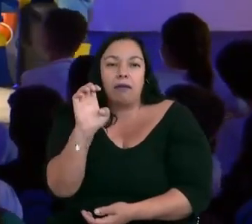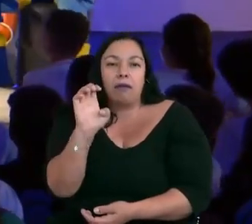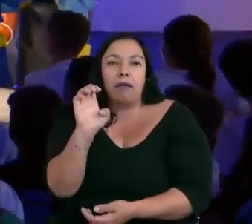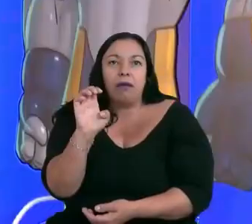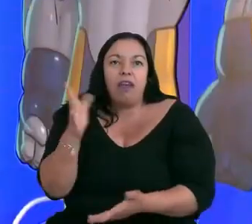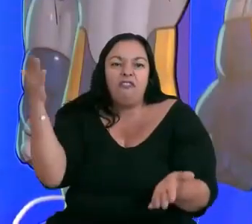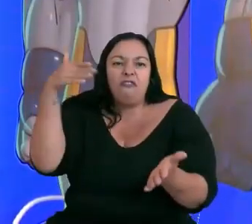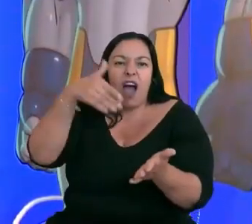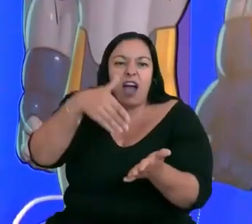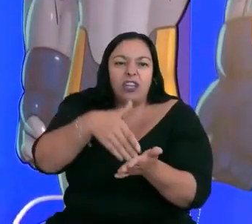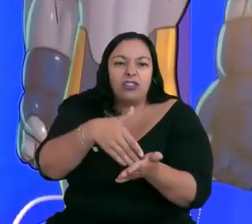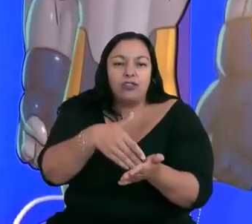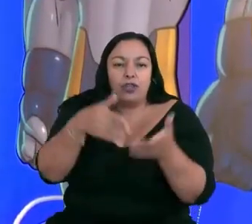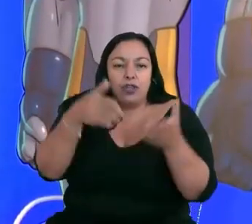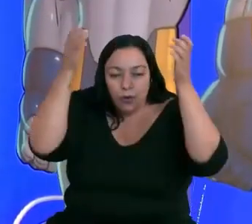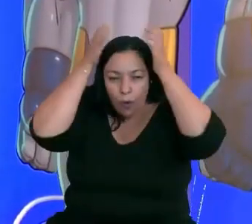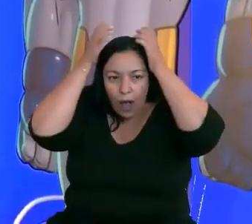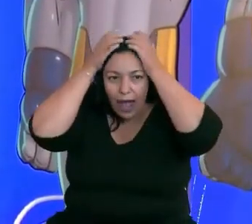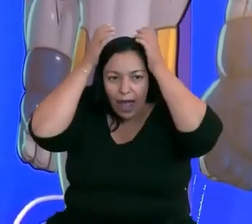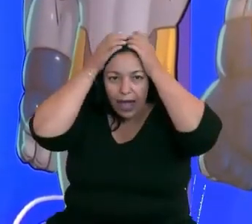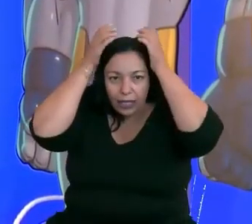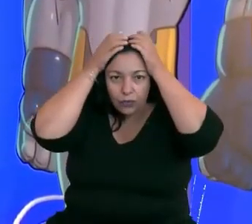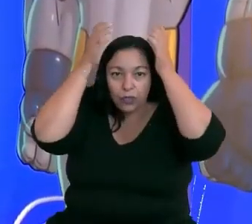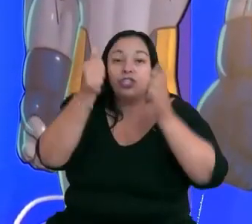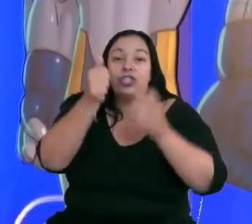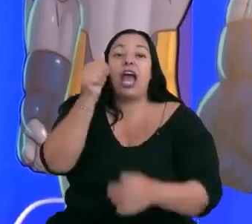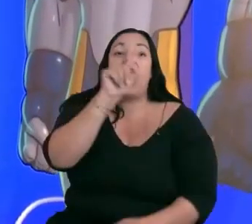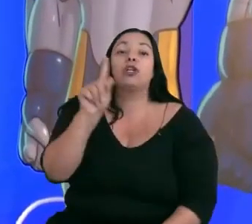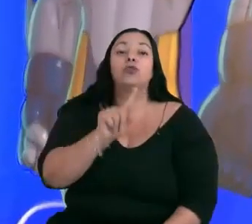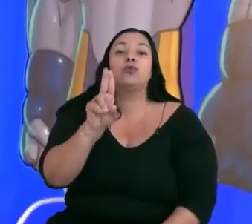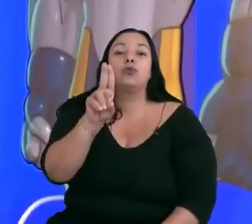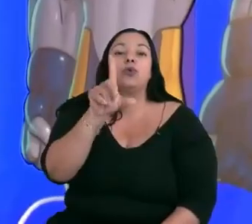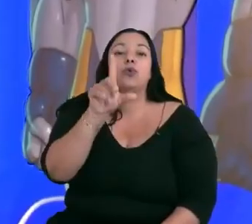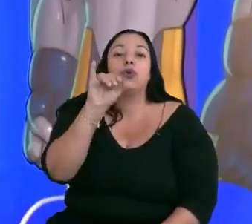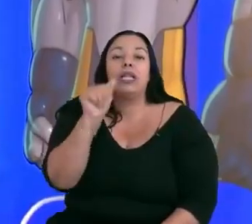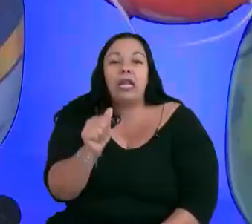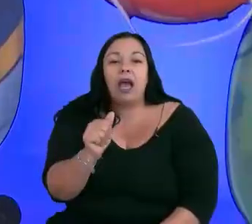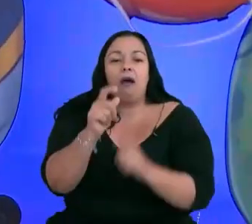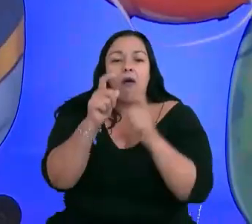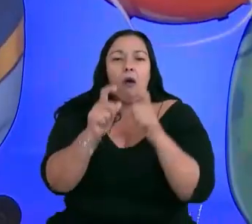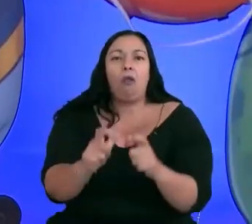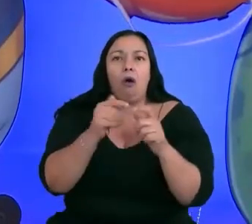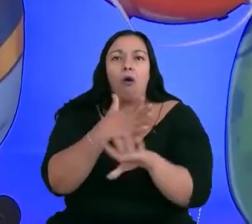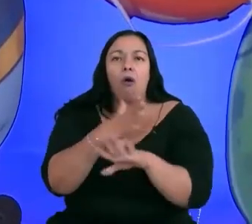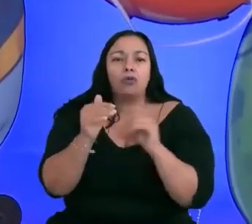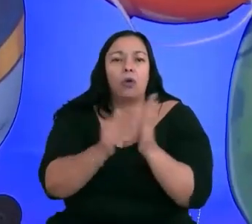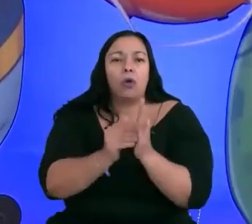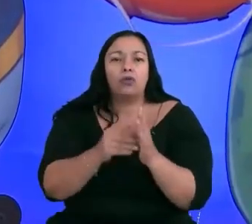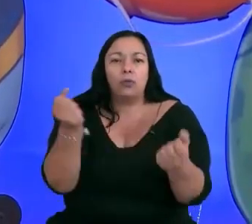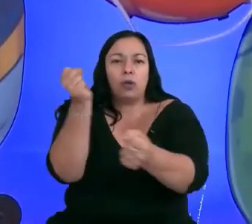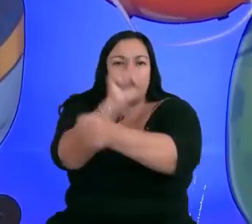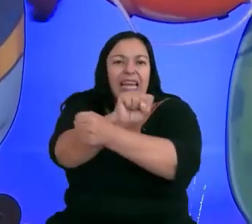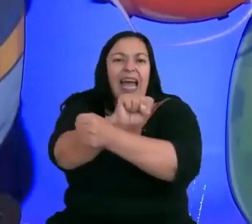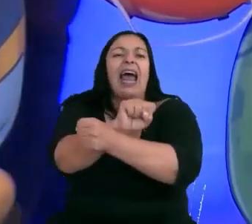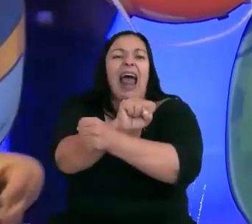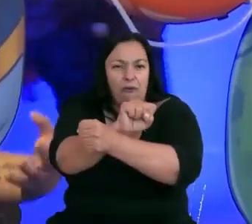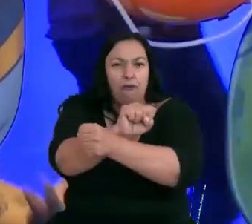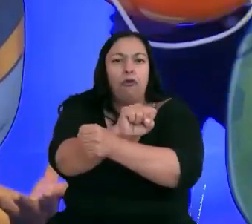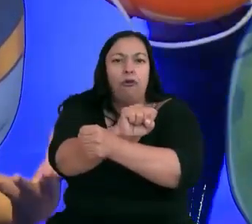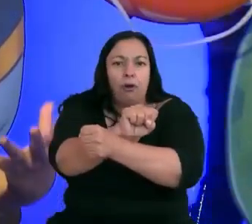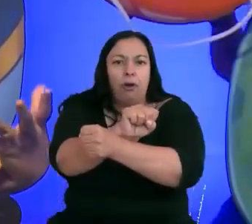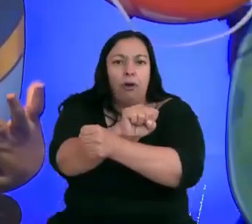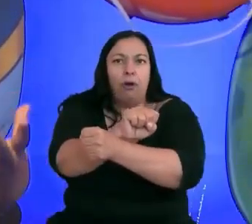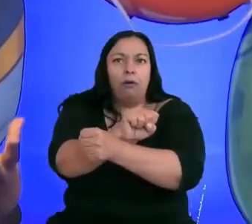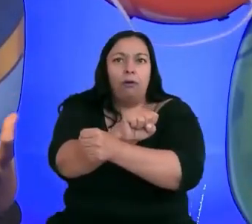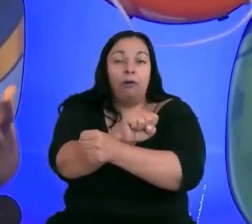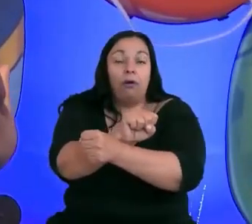invadiu o reino de Azulha, gente. Colocou todo mundo como escravo. Só que, como